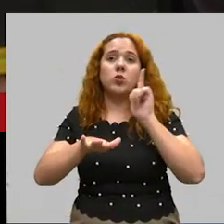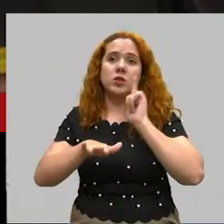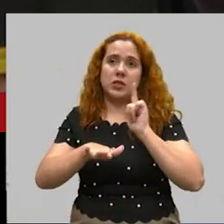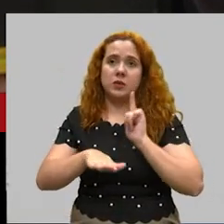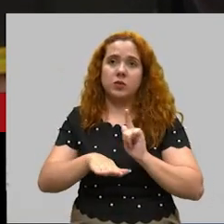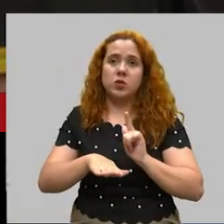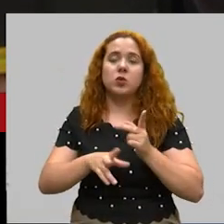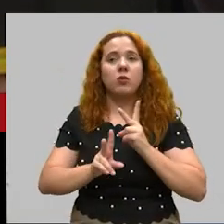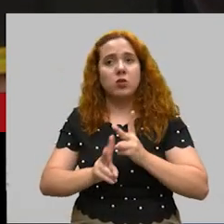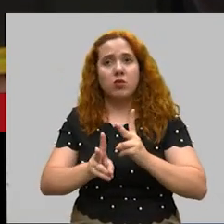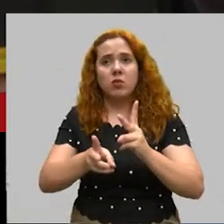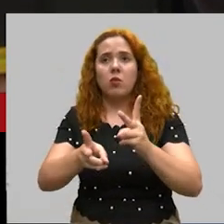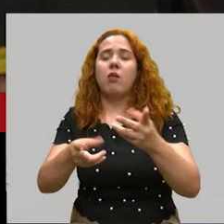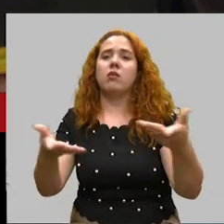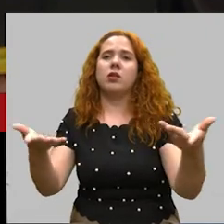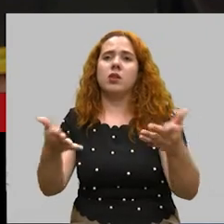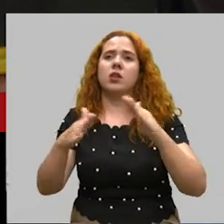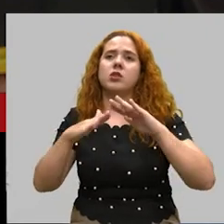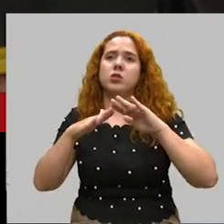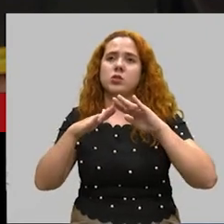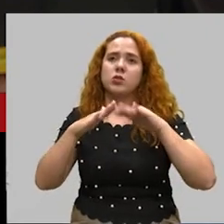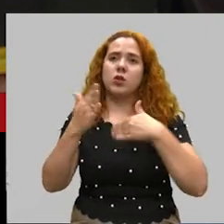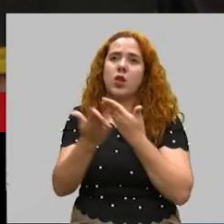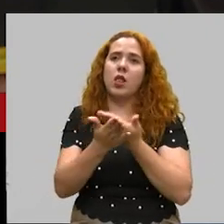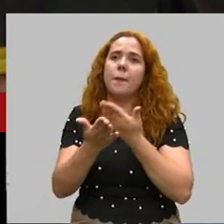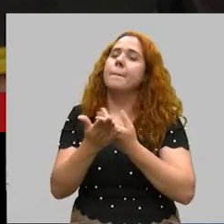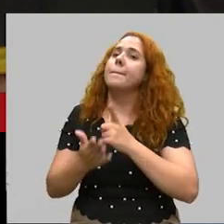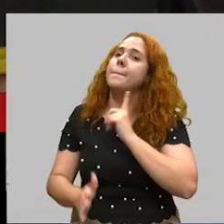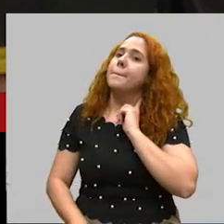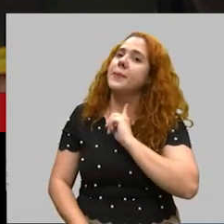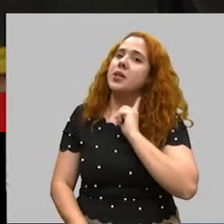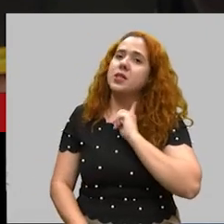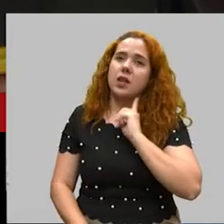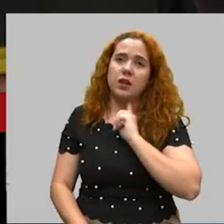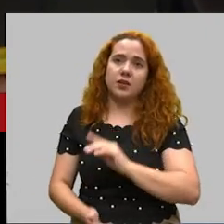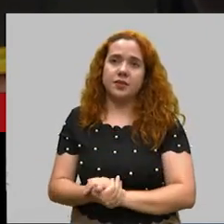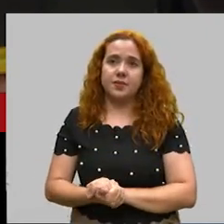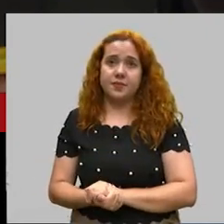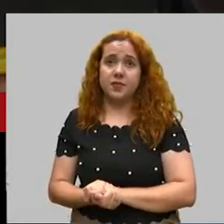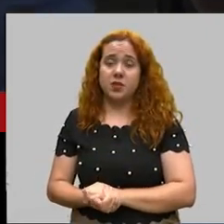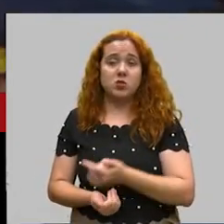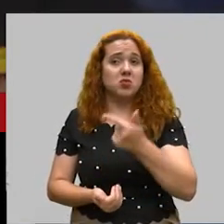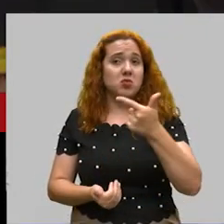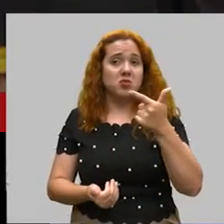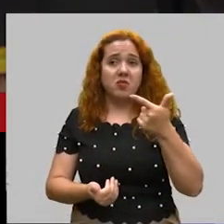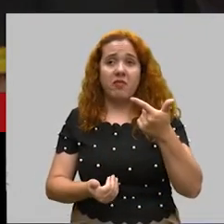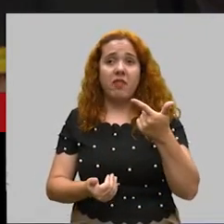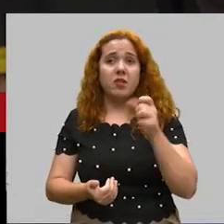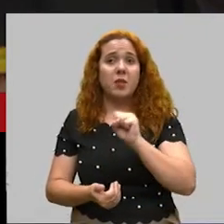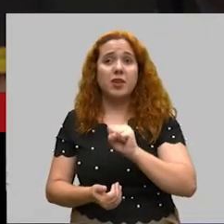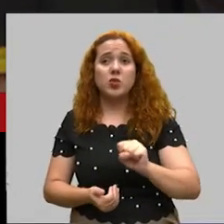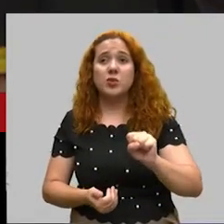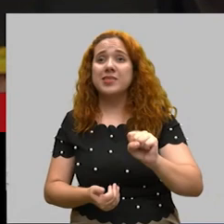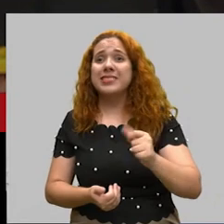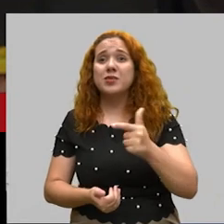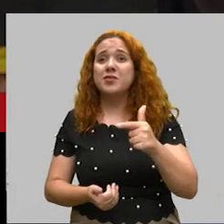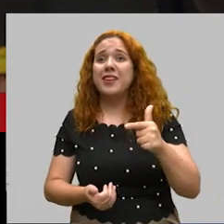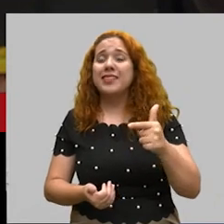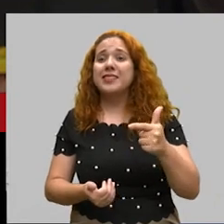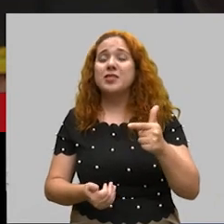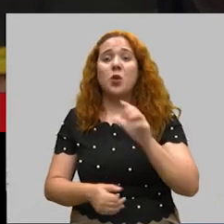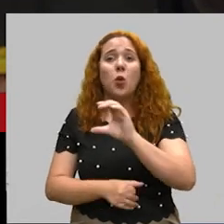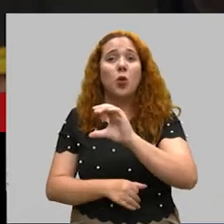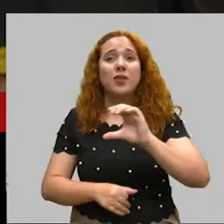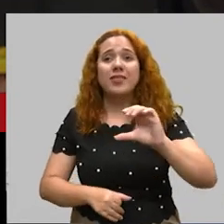permanecer vivo em Minas Gerais porque se não tivesse uma associação para est coordenando para